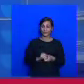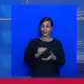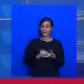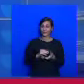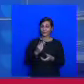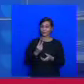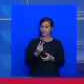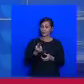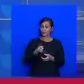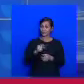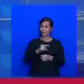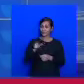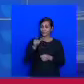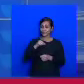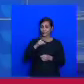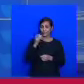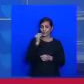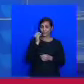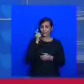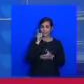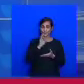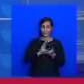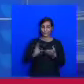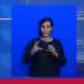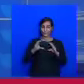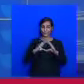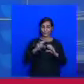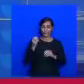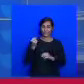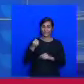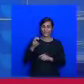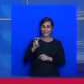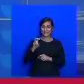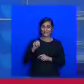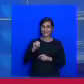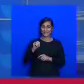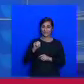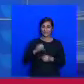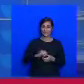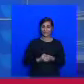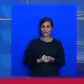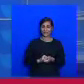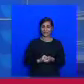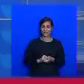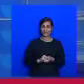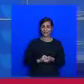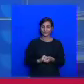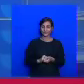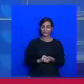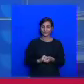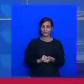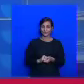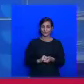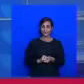Ainda faltam dois números você tem chances bola branca número 50 Branca 50